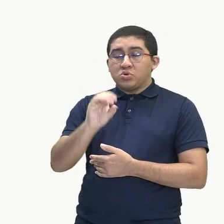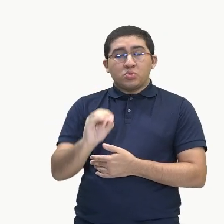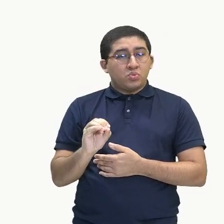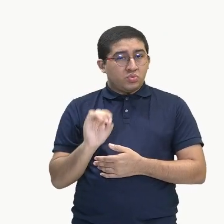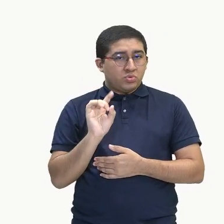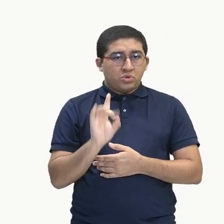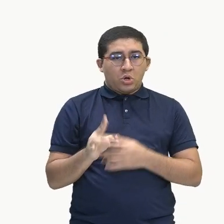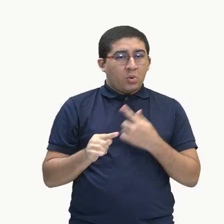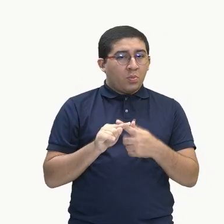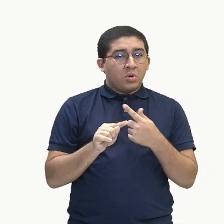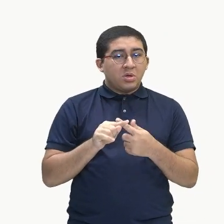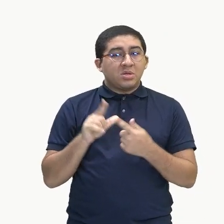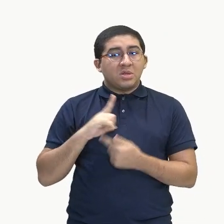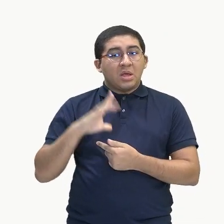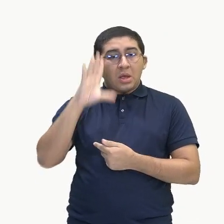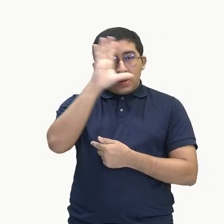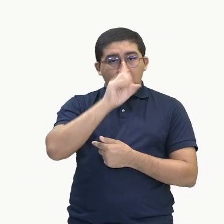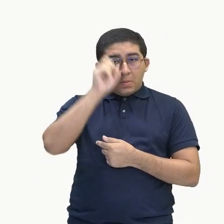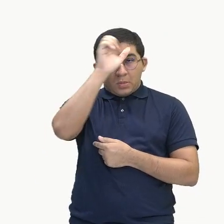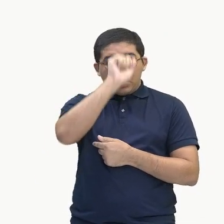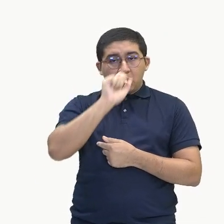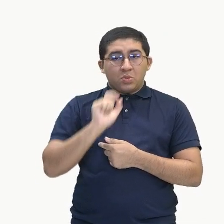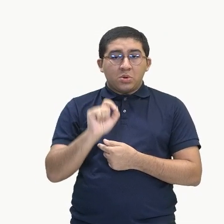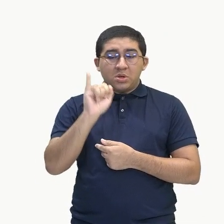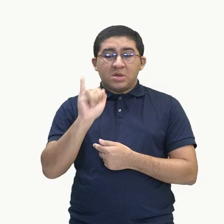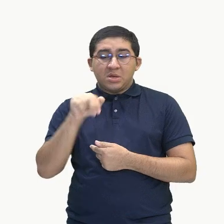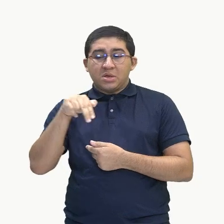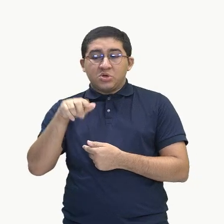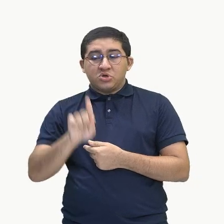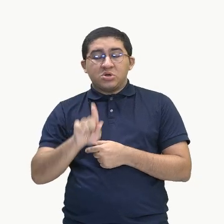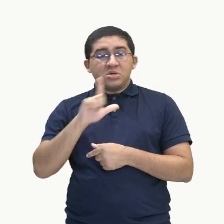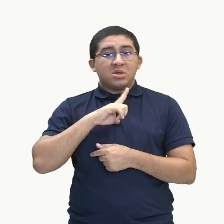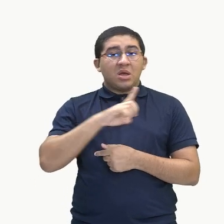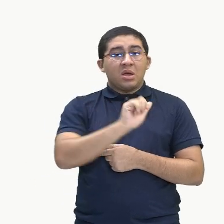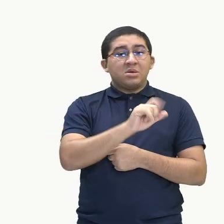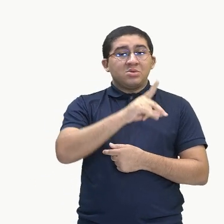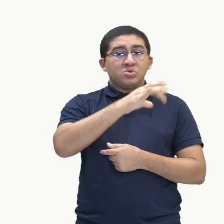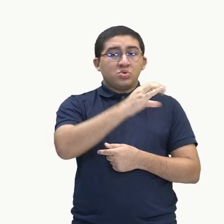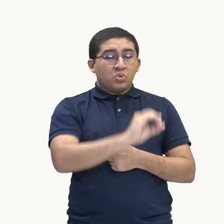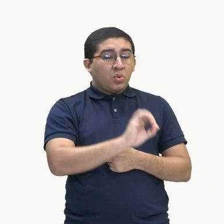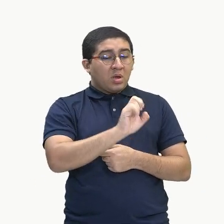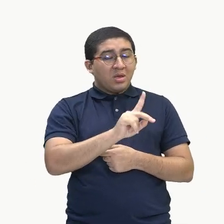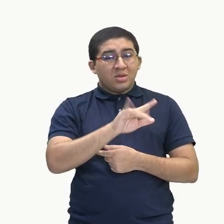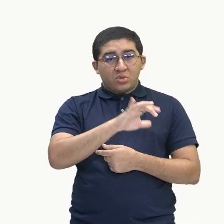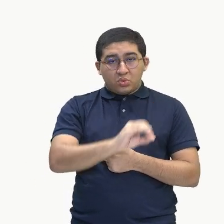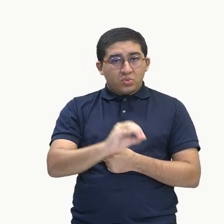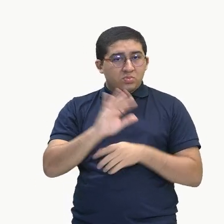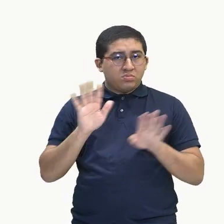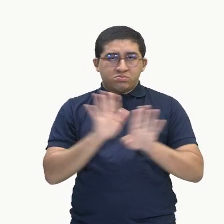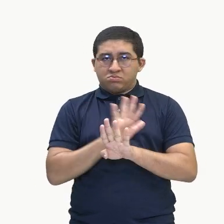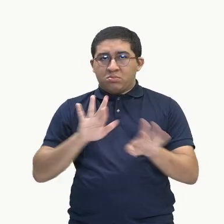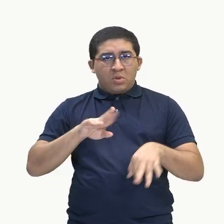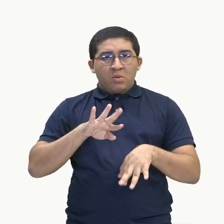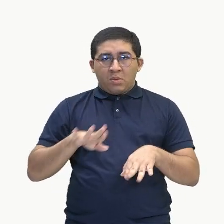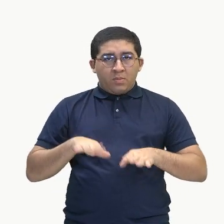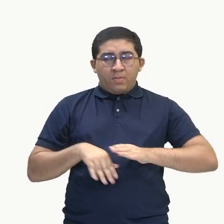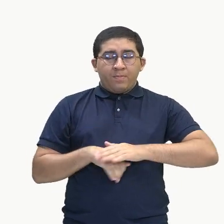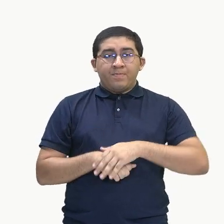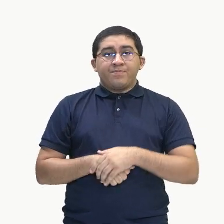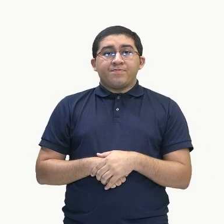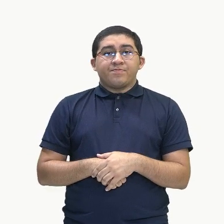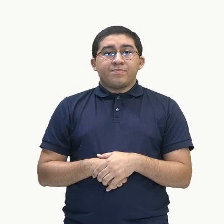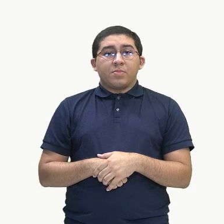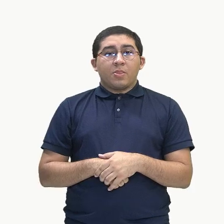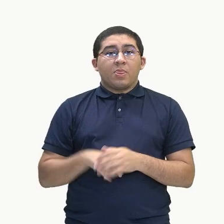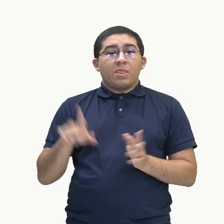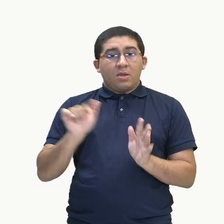você aprendeu que o ing ele vai ser traduzido como ando, o endo e o indo, nem sempre, tá? Aqui no